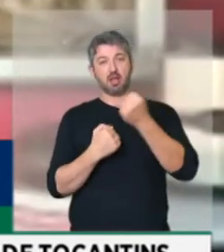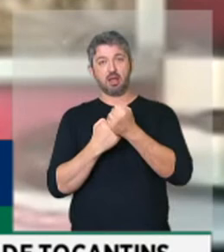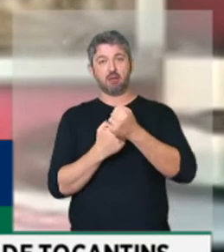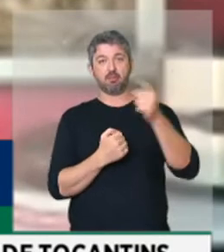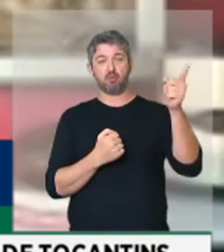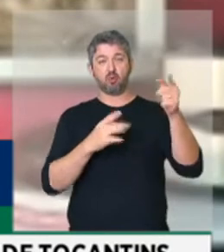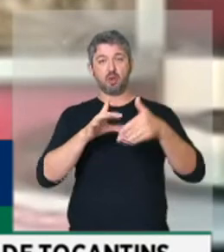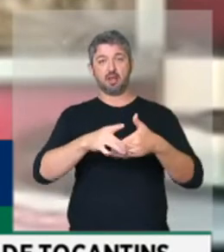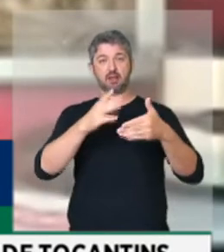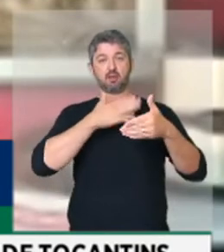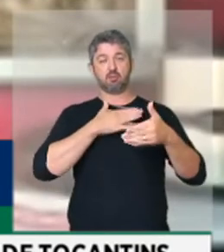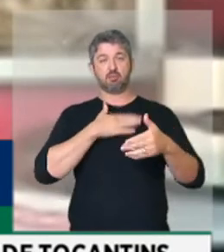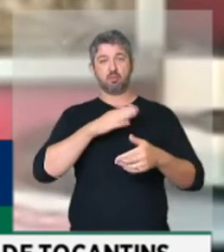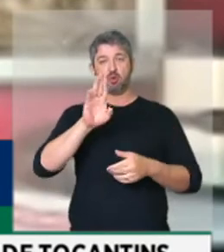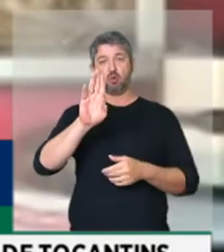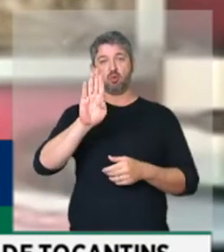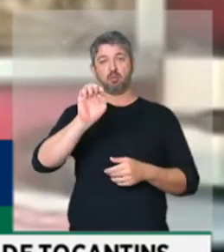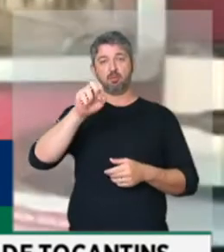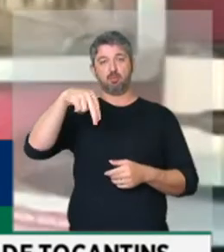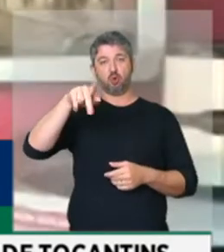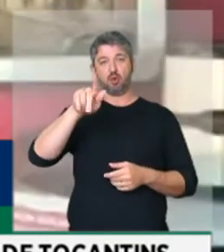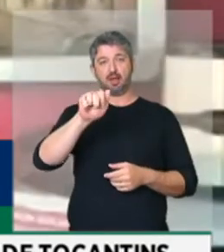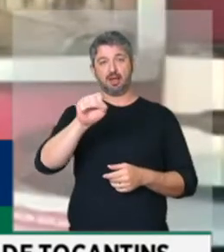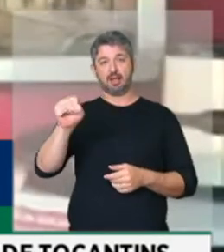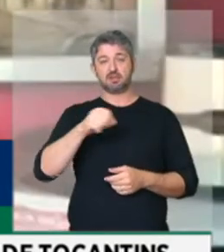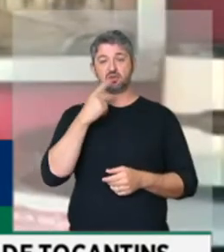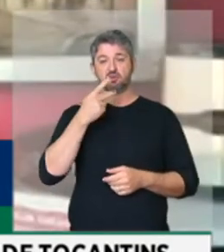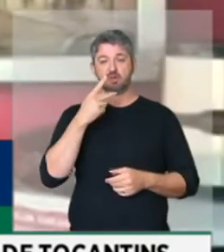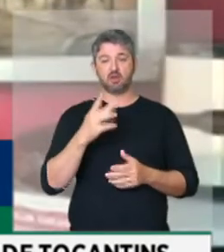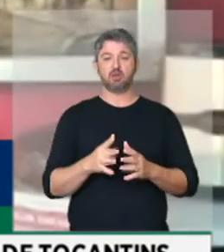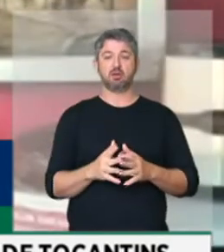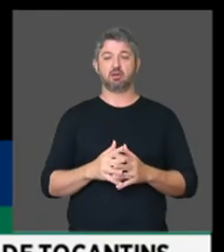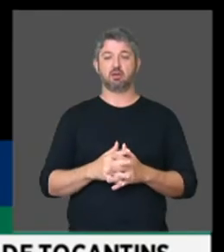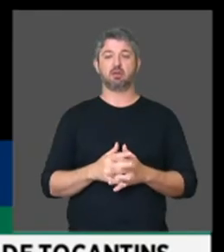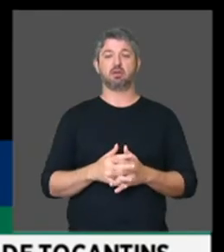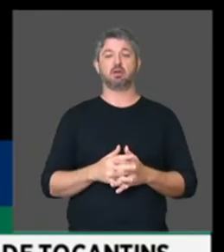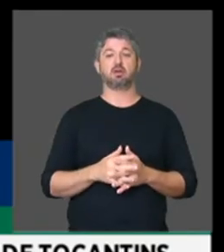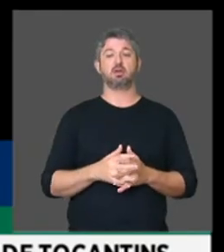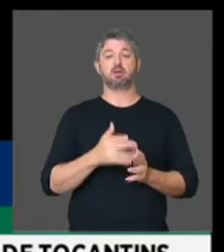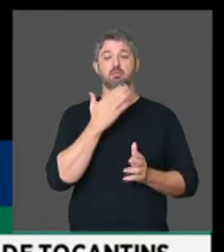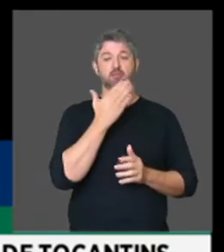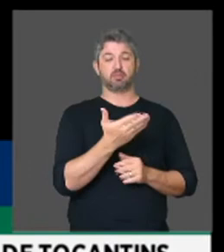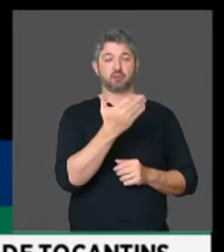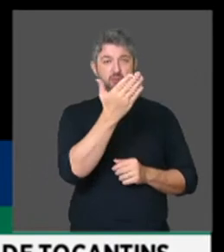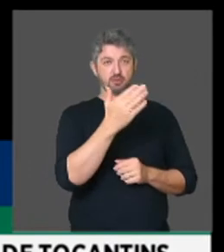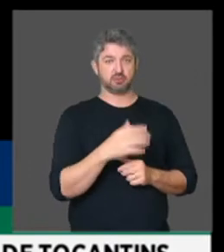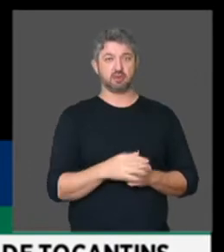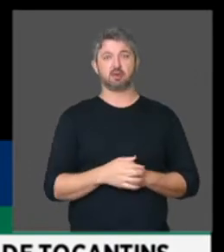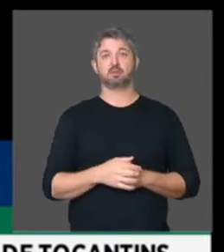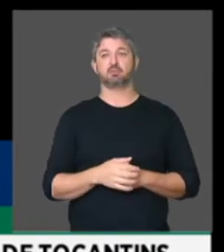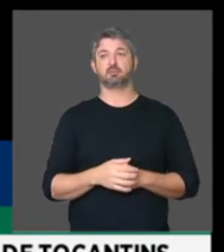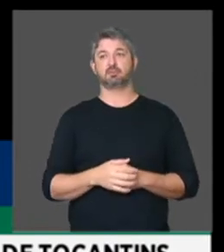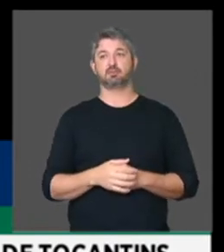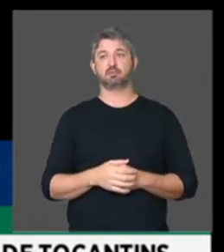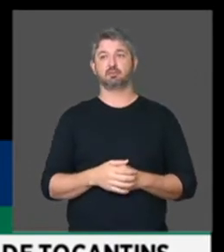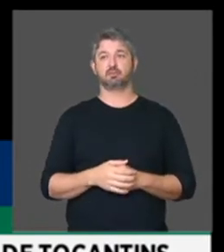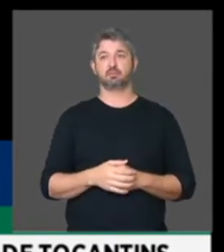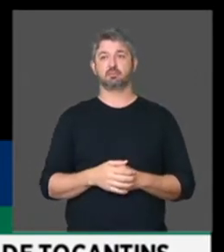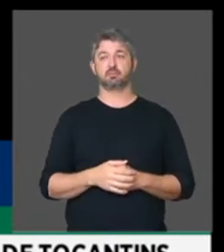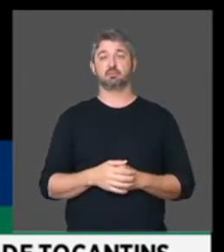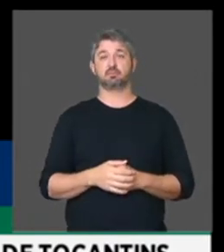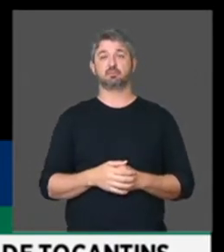meu líder, Bongás, que acabou de dizer e fazer um apelo à Vossa Excelência, presidente Arthur Lira, que